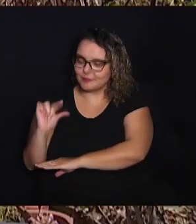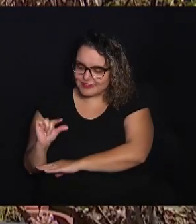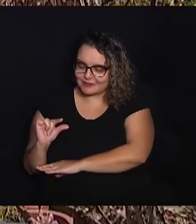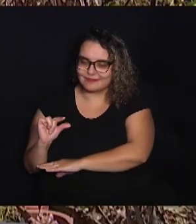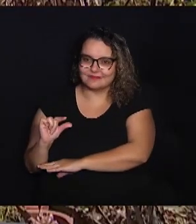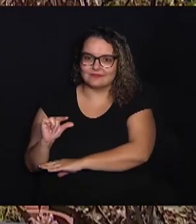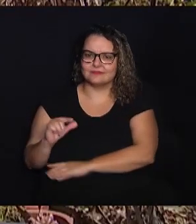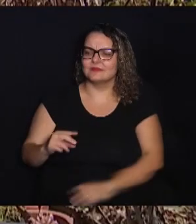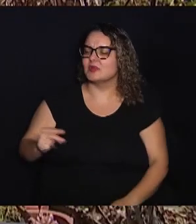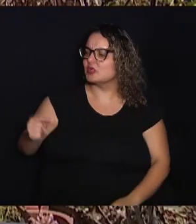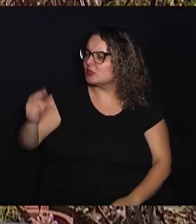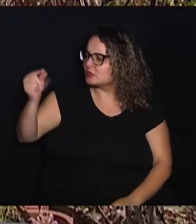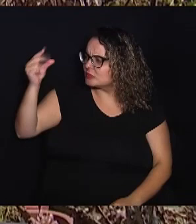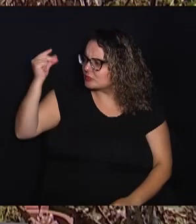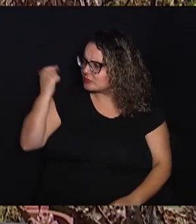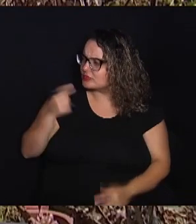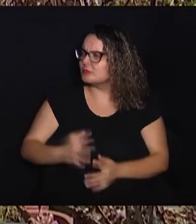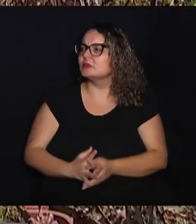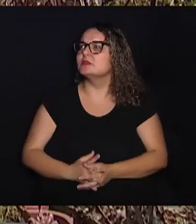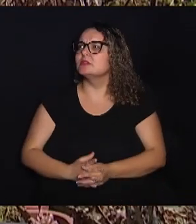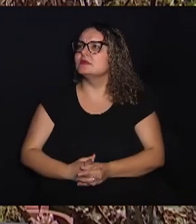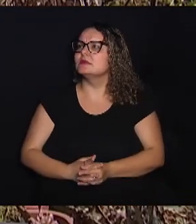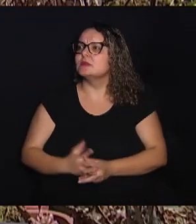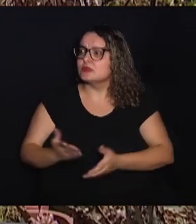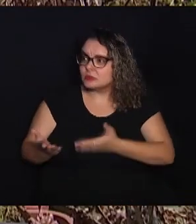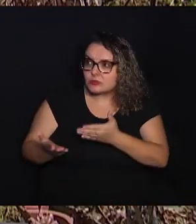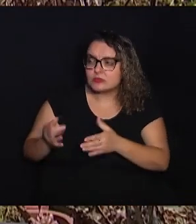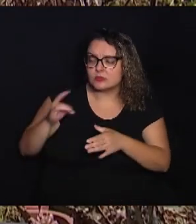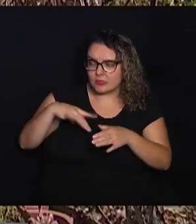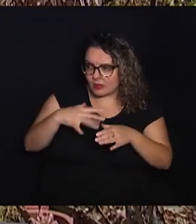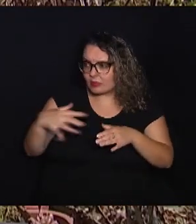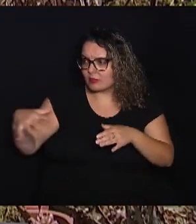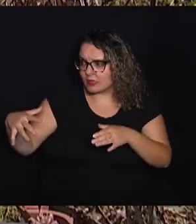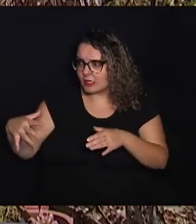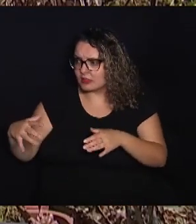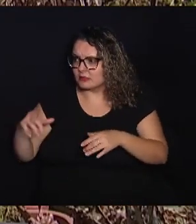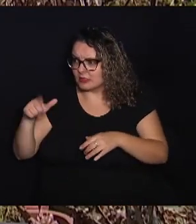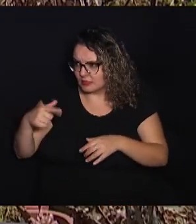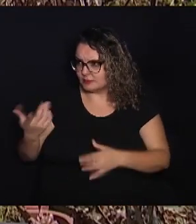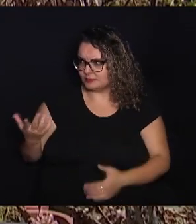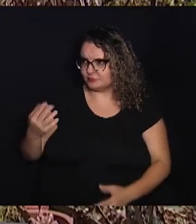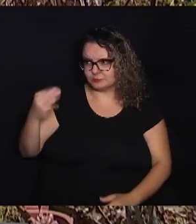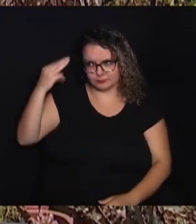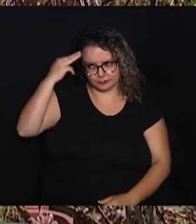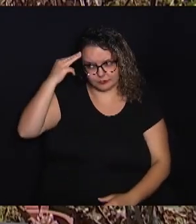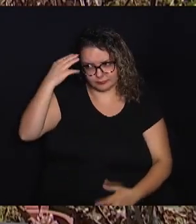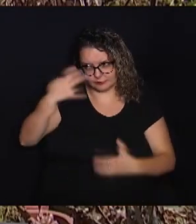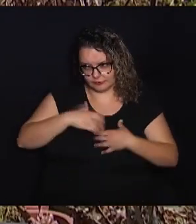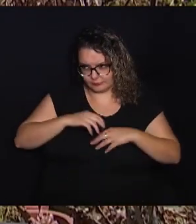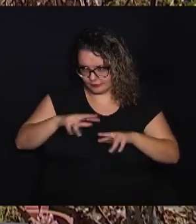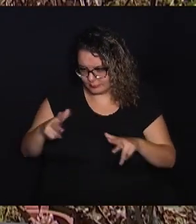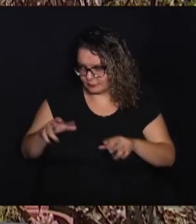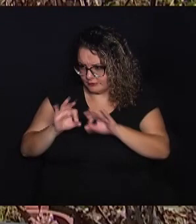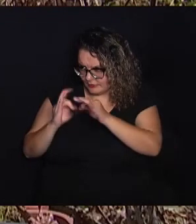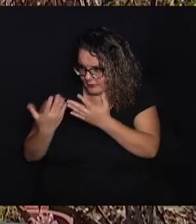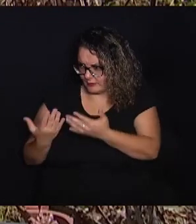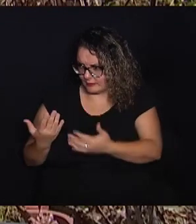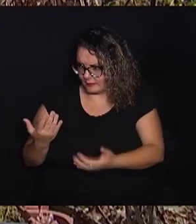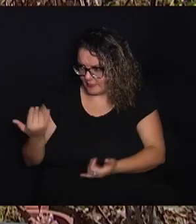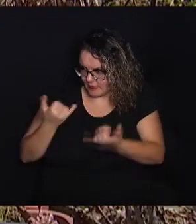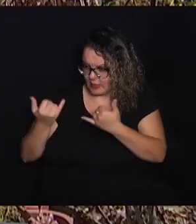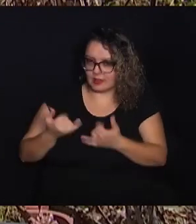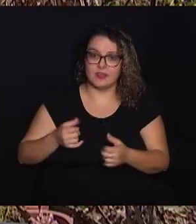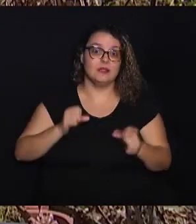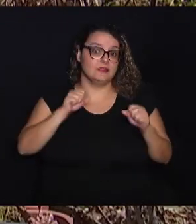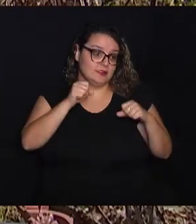muito tempo, essa questão de cultivar plantas é uma questão de família, uma memória afetiva, me conta. Sim, sim. Minha mãe tinha o quintal